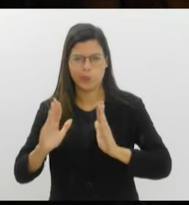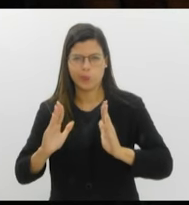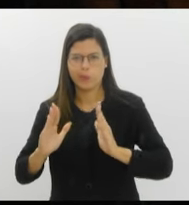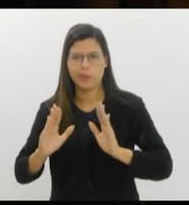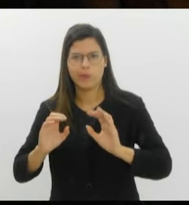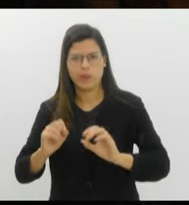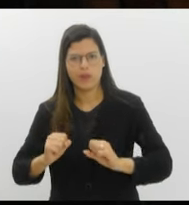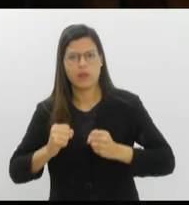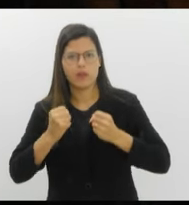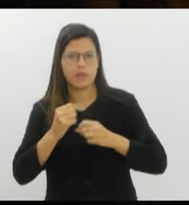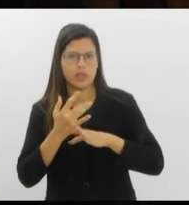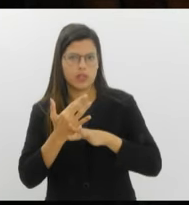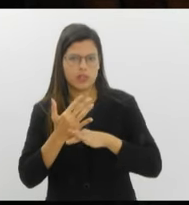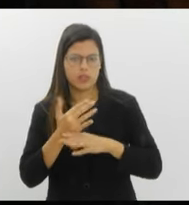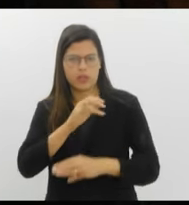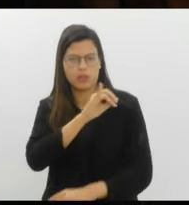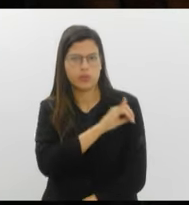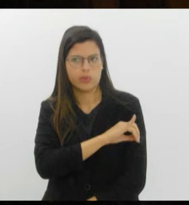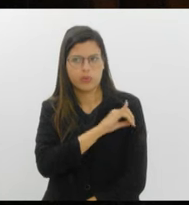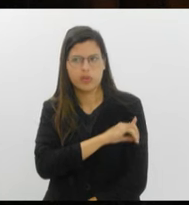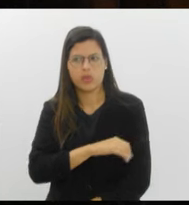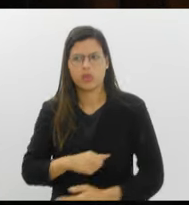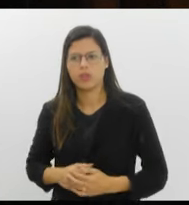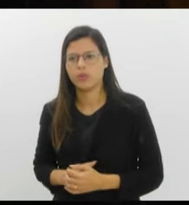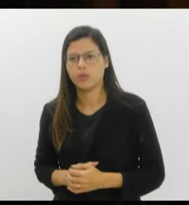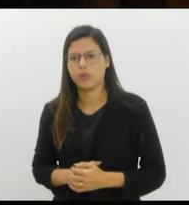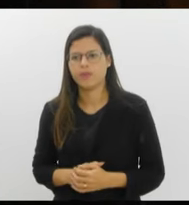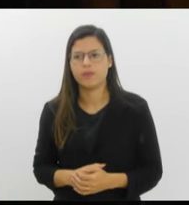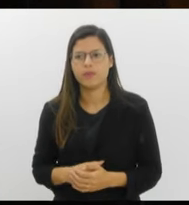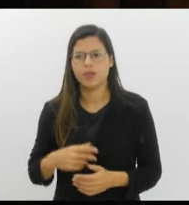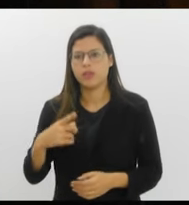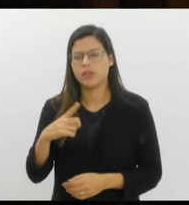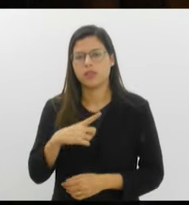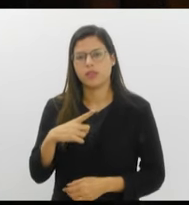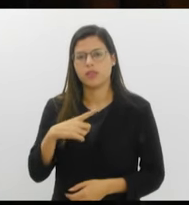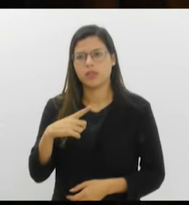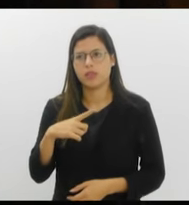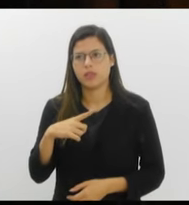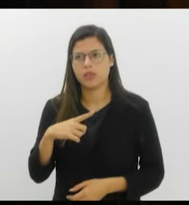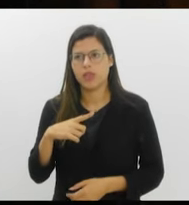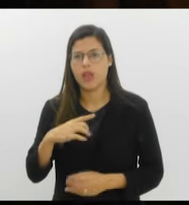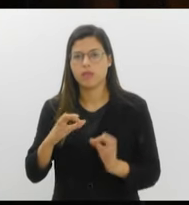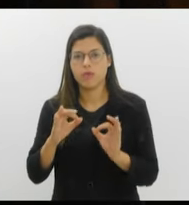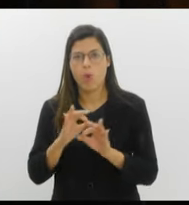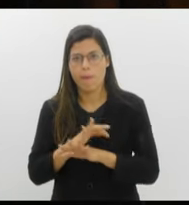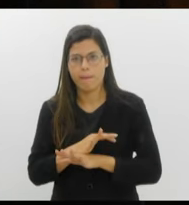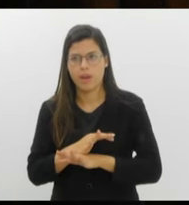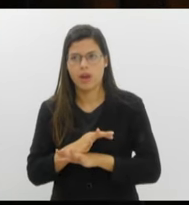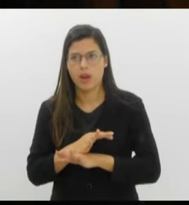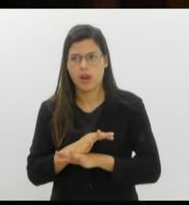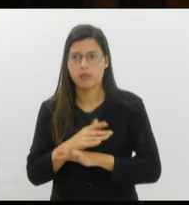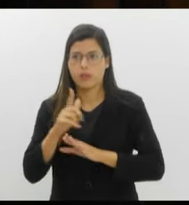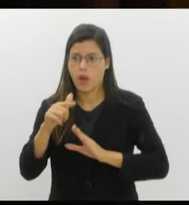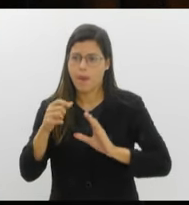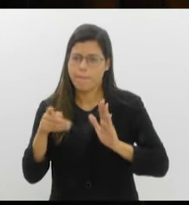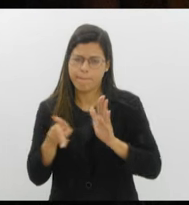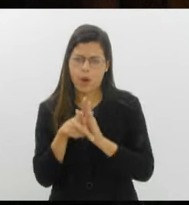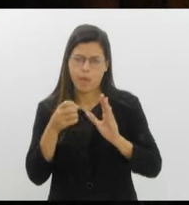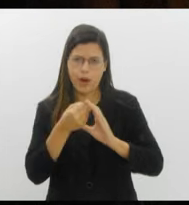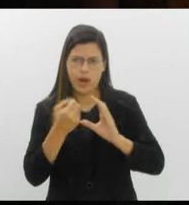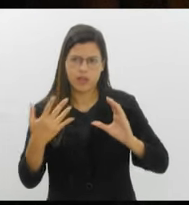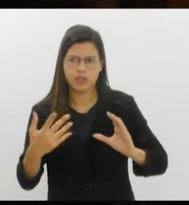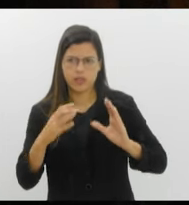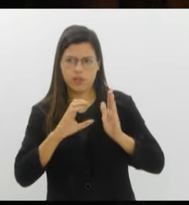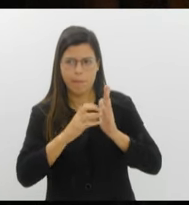a cidade do Rio de Janeiro, que tem na sua integralidade, aliás, como é a característica do PSD aqui